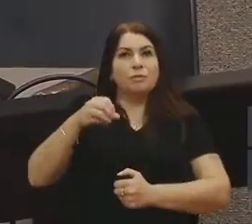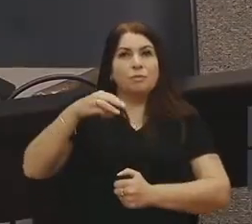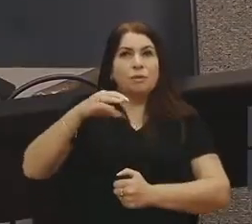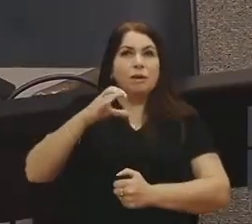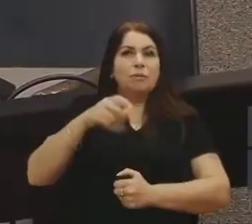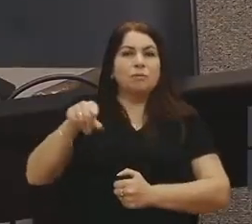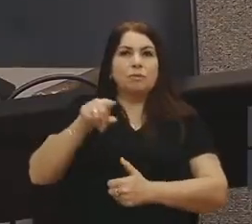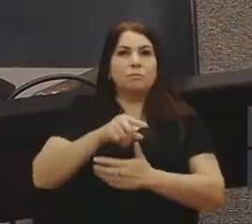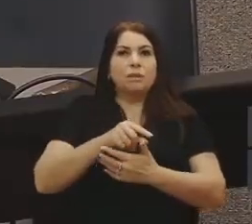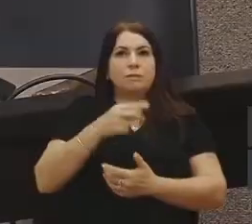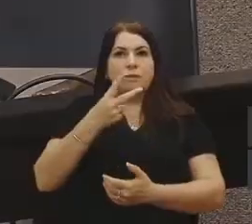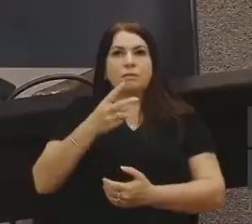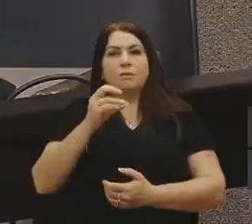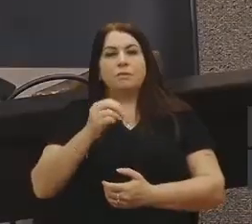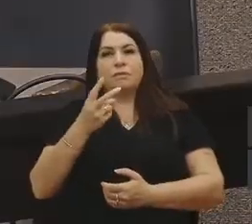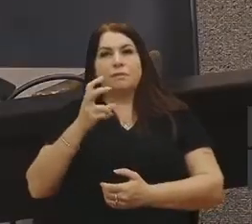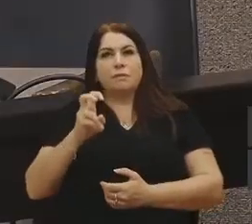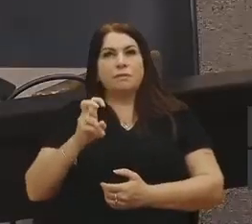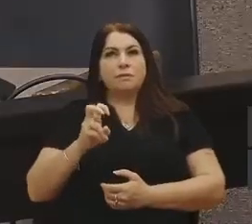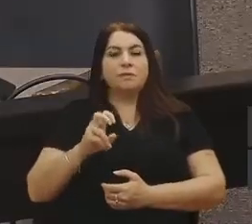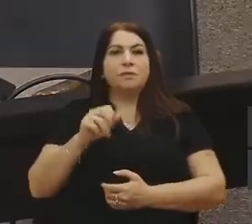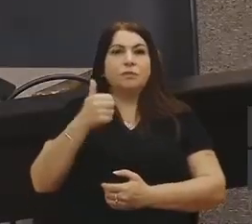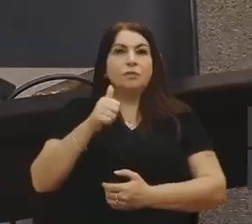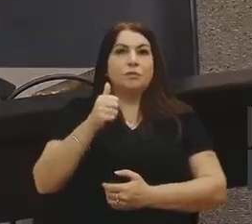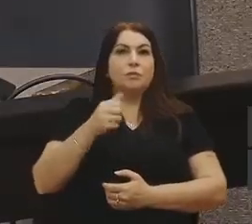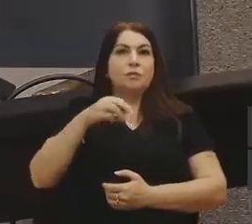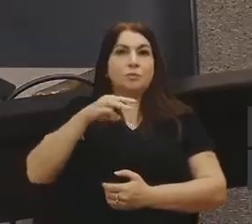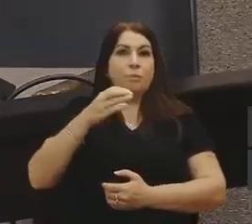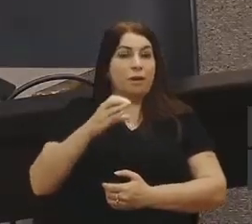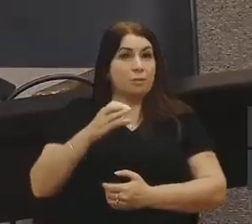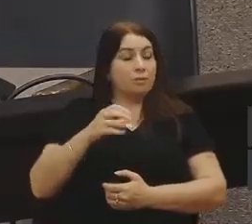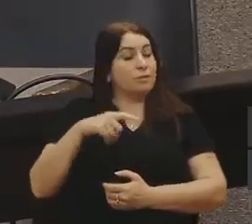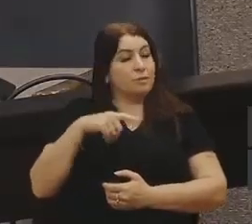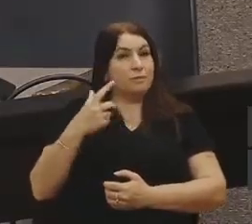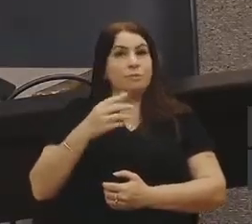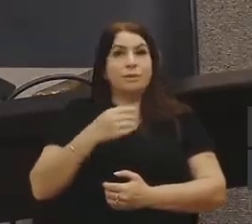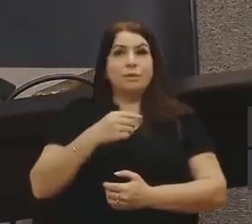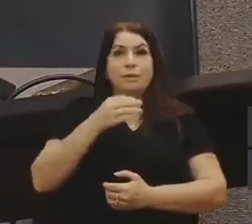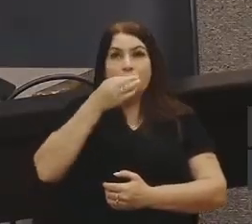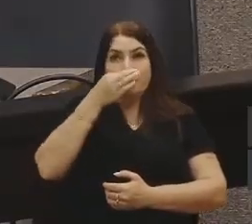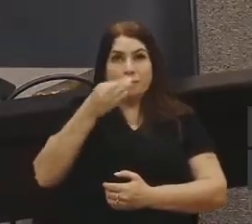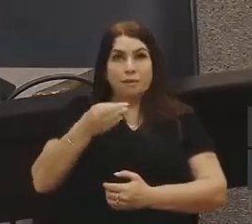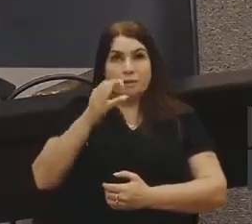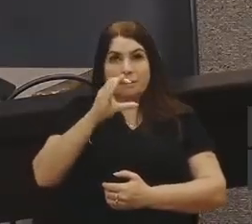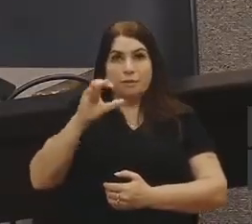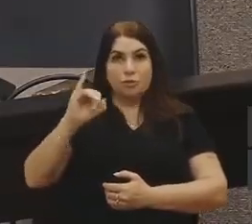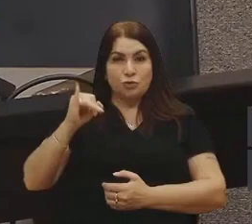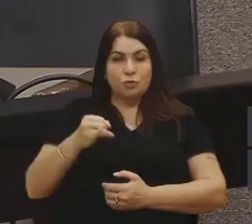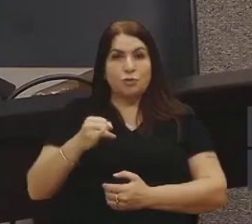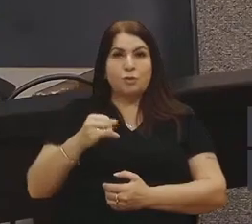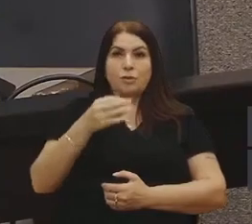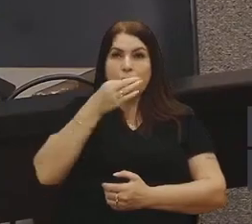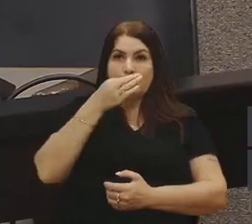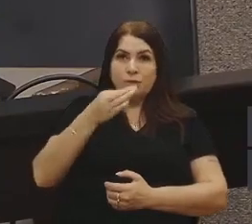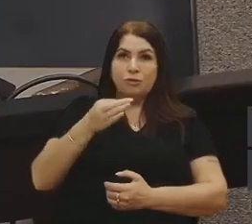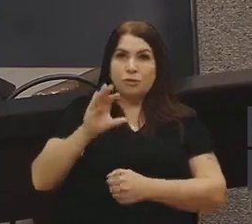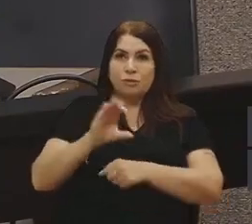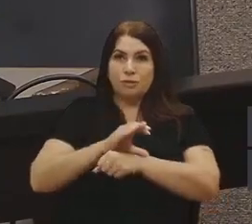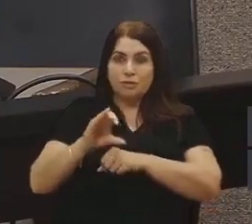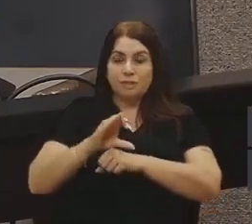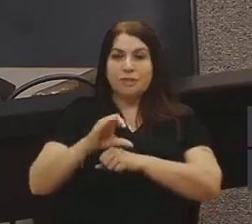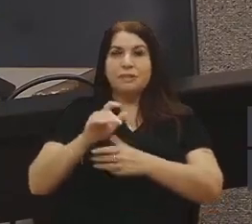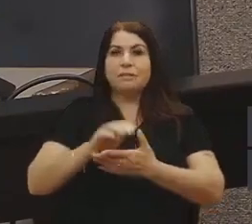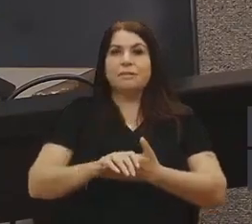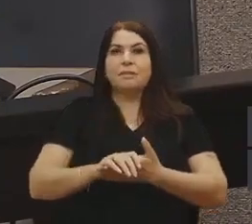março de 2025. Dia 11 de março, e a gente deu parecer, então, na CCJ, né? O parecer de